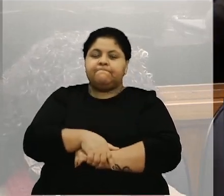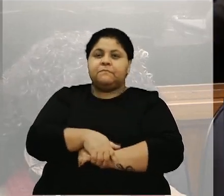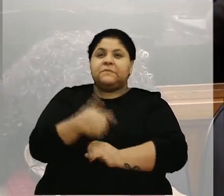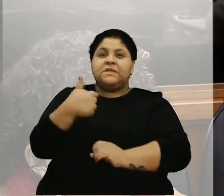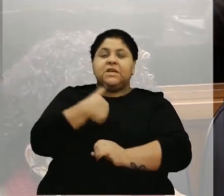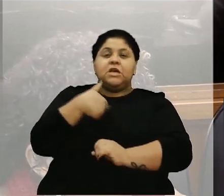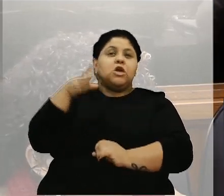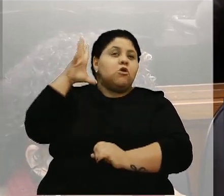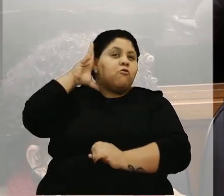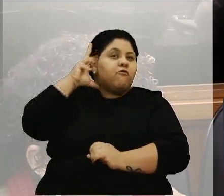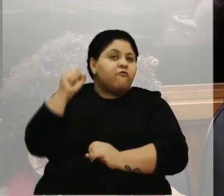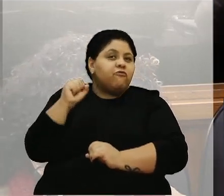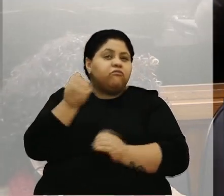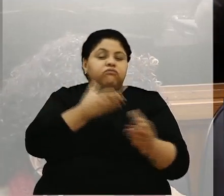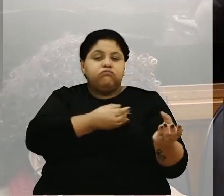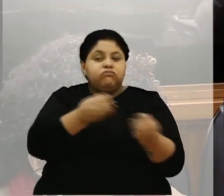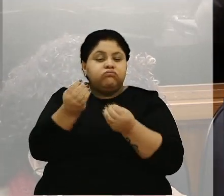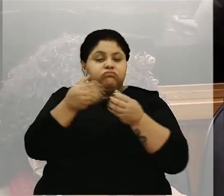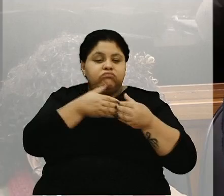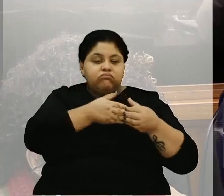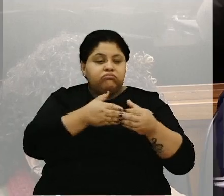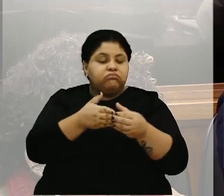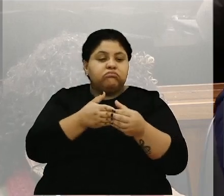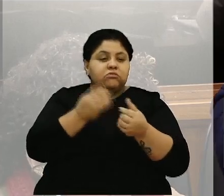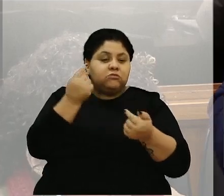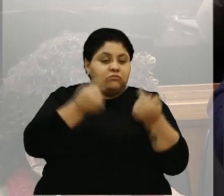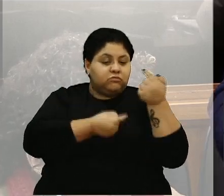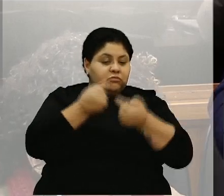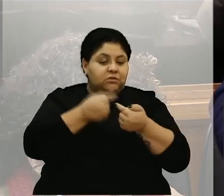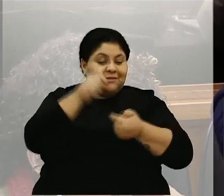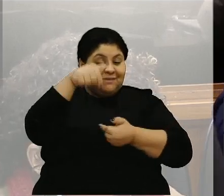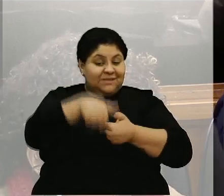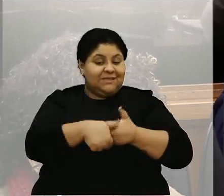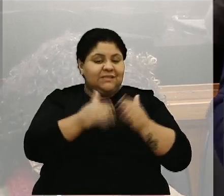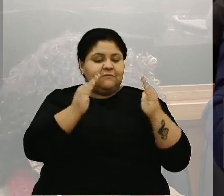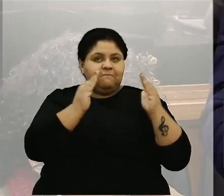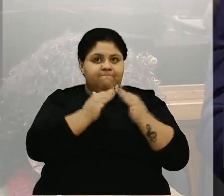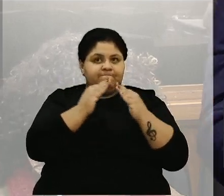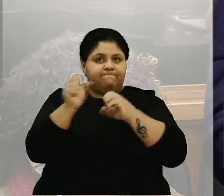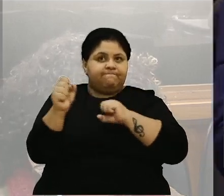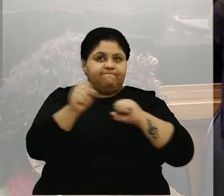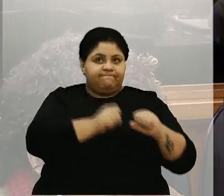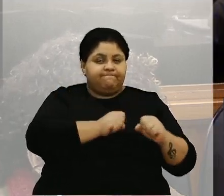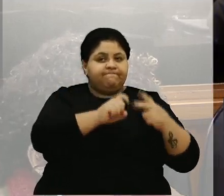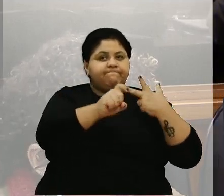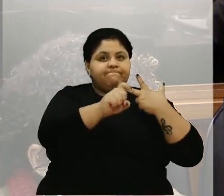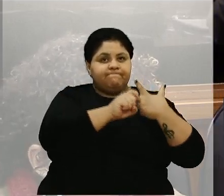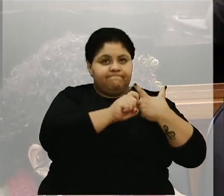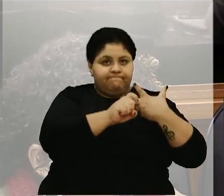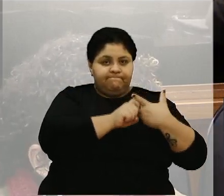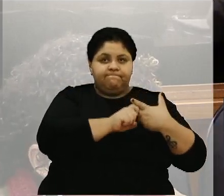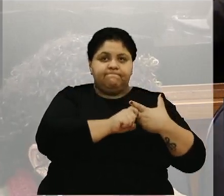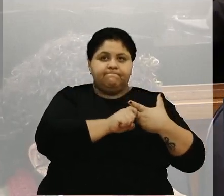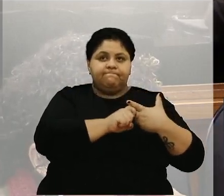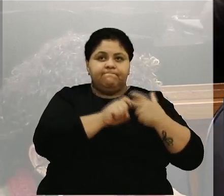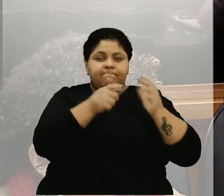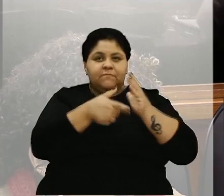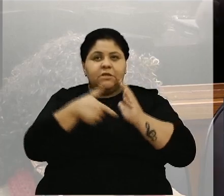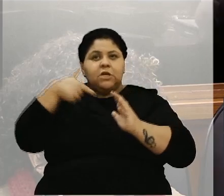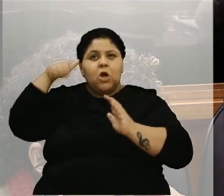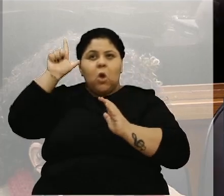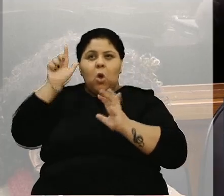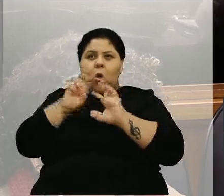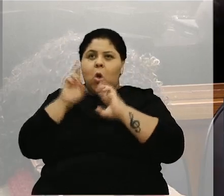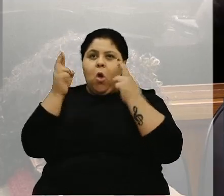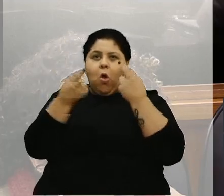muito, escutado, acompanhado as discussões nessa casa, no Poder Executivo. Ontem tivemos uma reunião